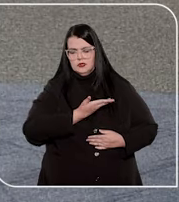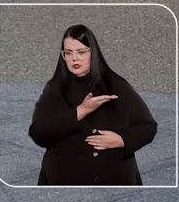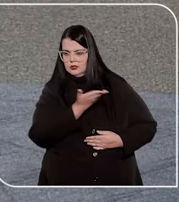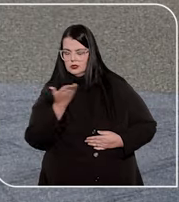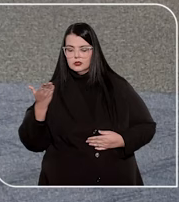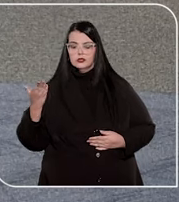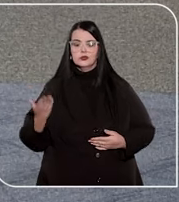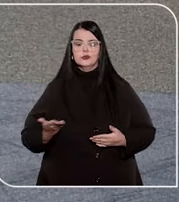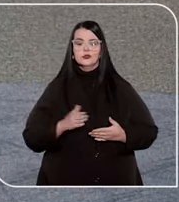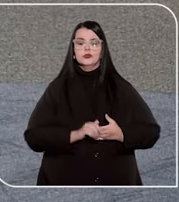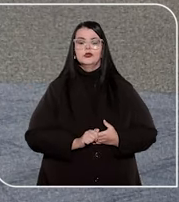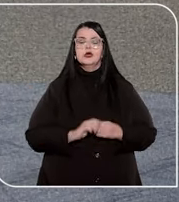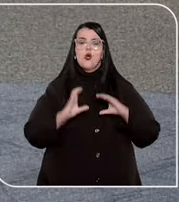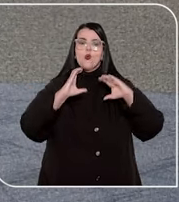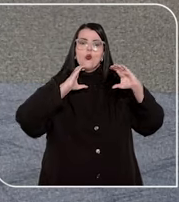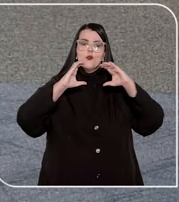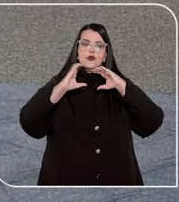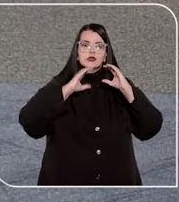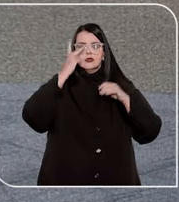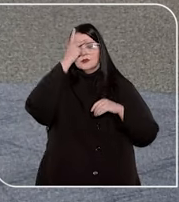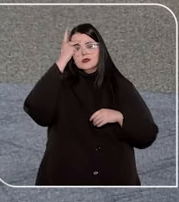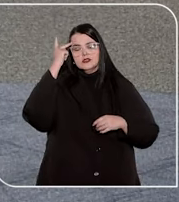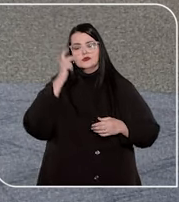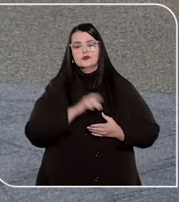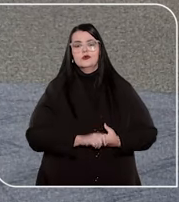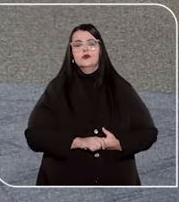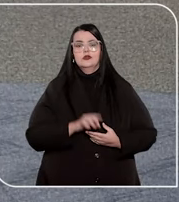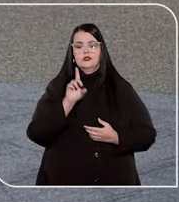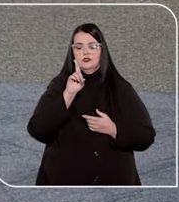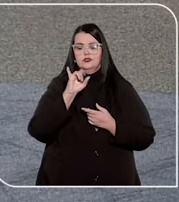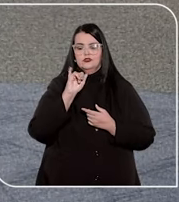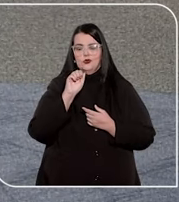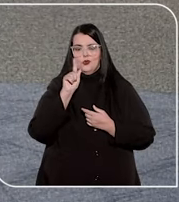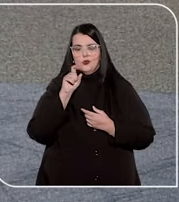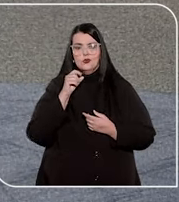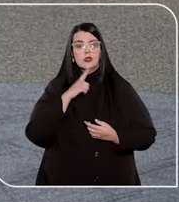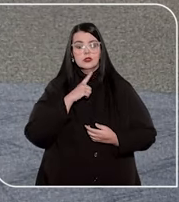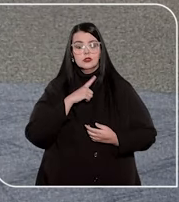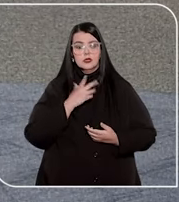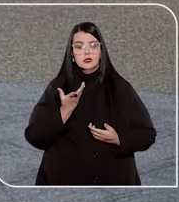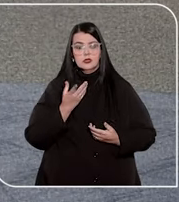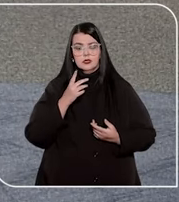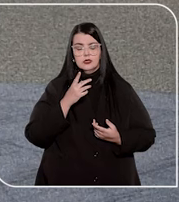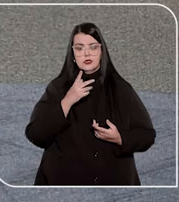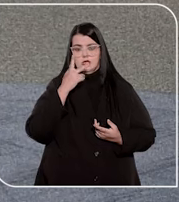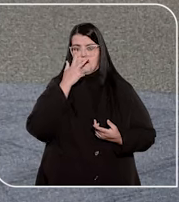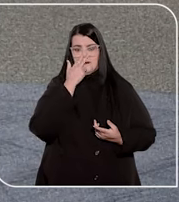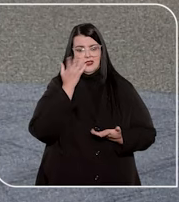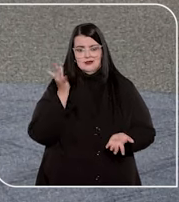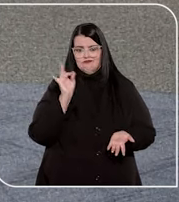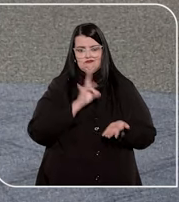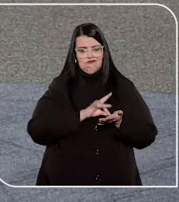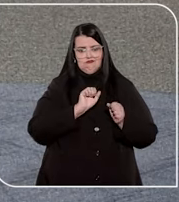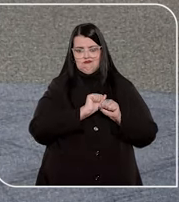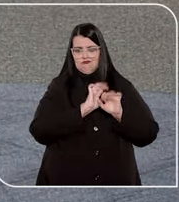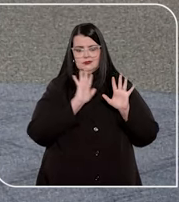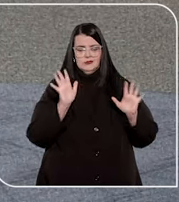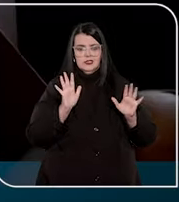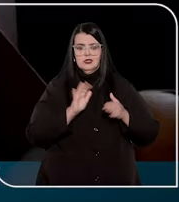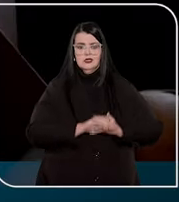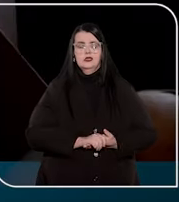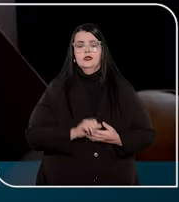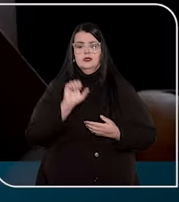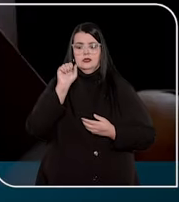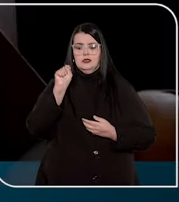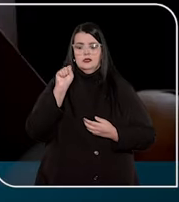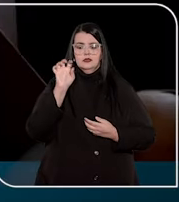da nossa, da comunicação, do programa, o Diogo que está aqui conosco, algo que é quase óbvio. Não tem como o Supremo Tribunal